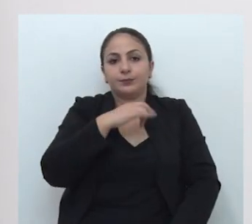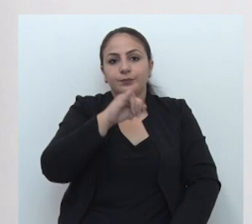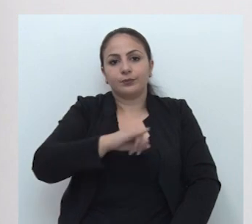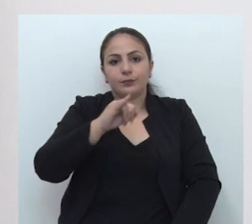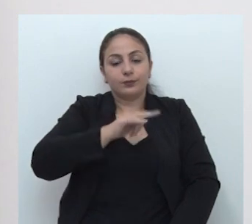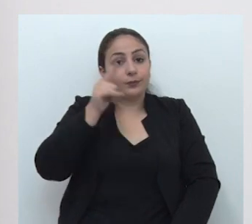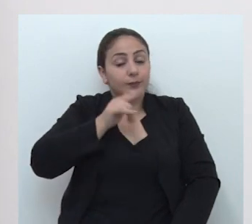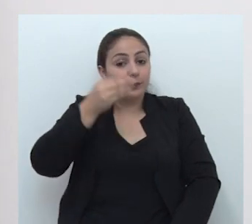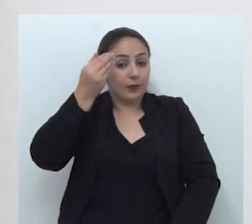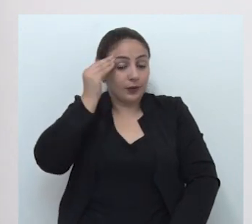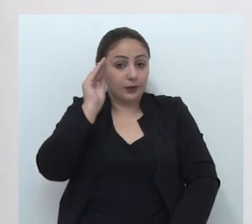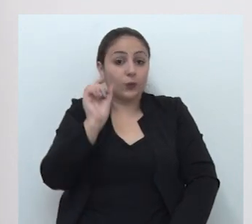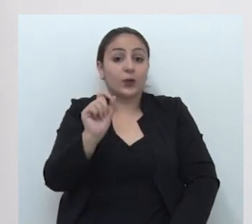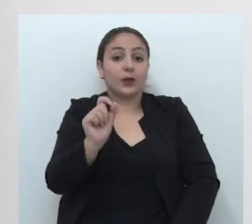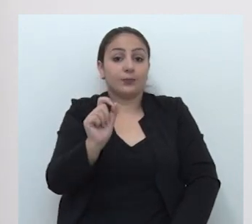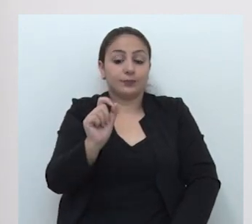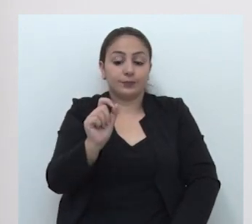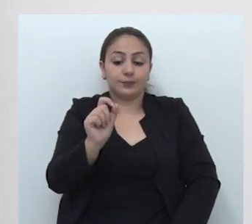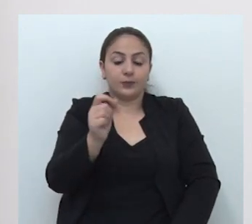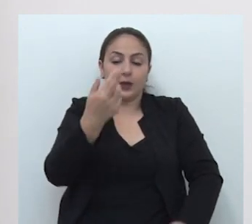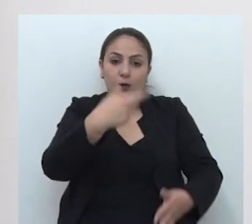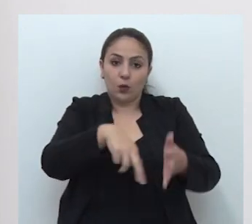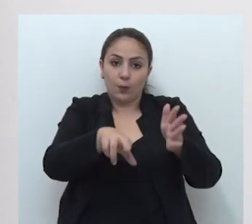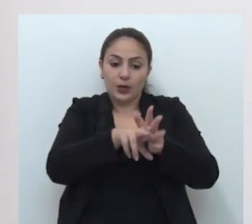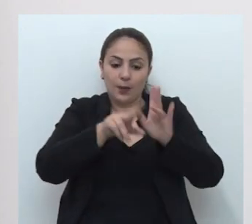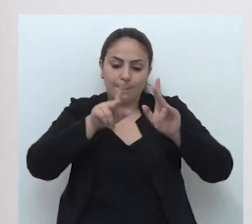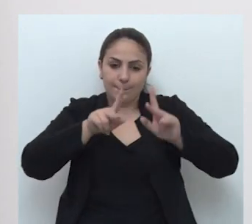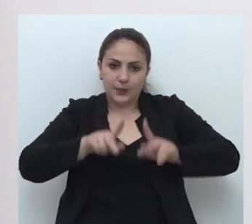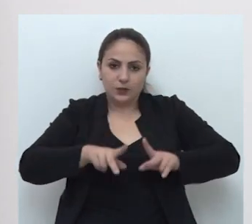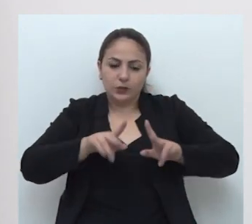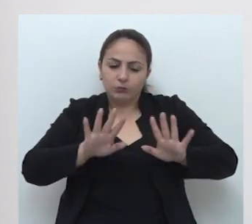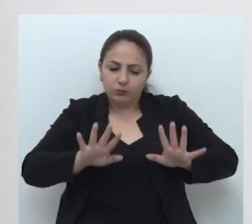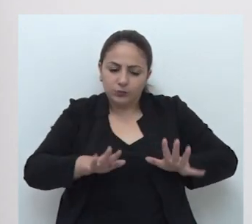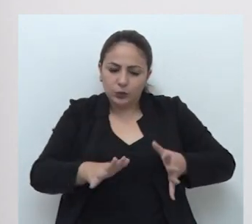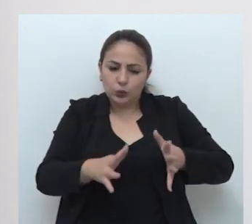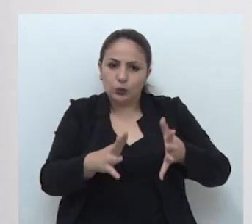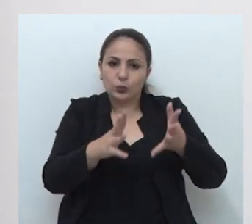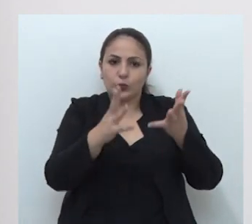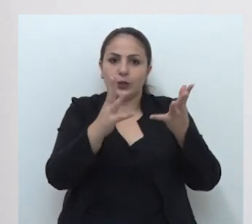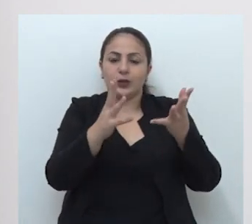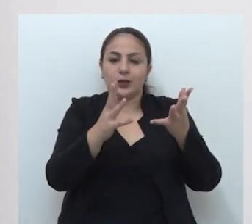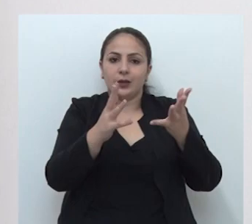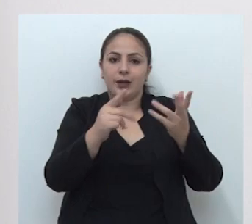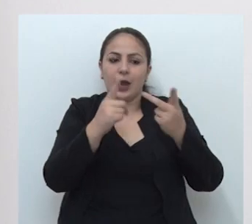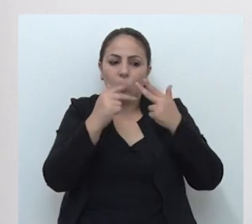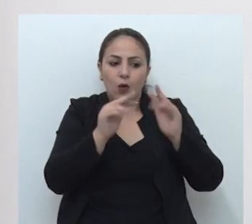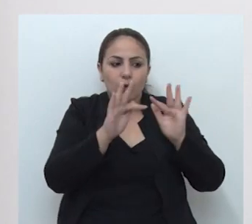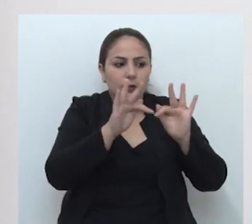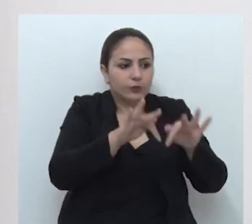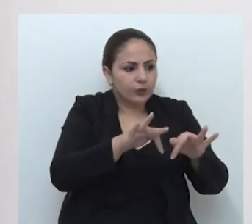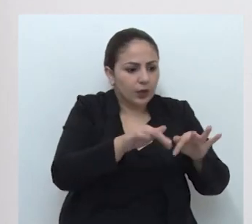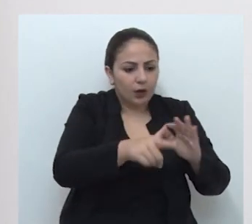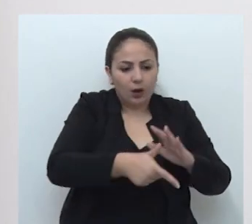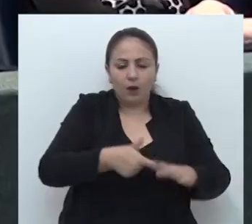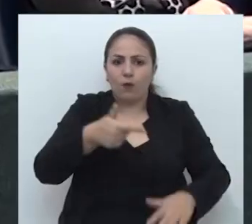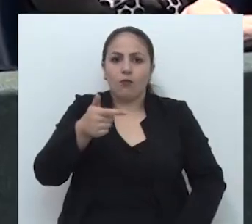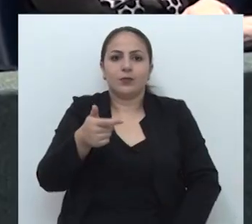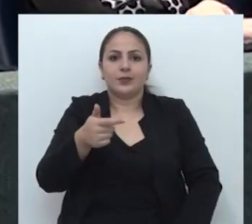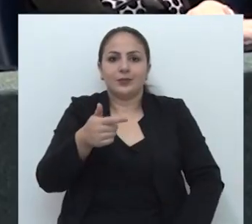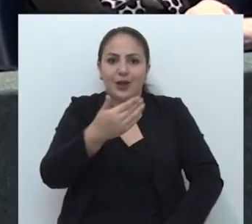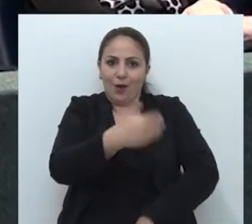que ela entenda que recuperar alguém ou oportunizar a recuperação é tirar um revólver da rua,